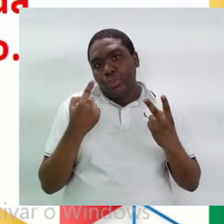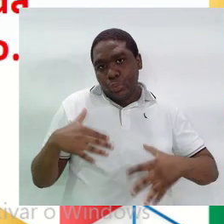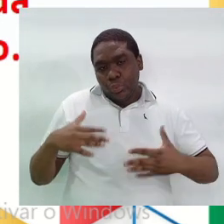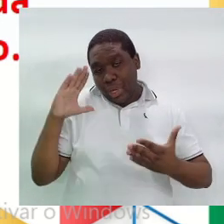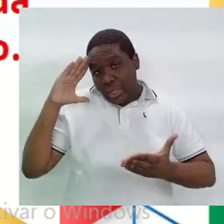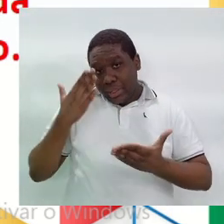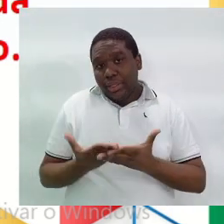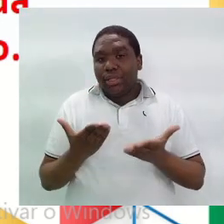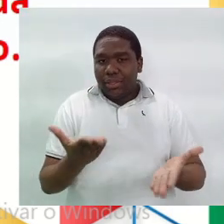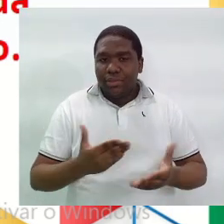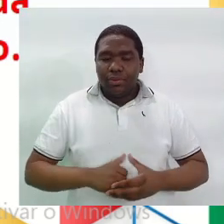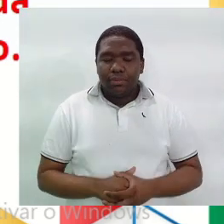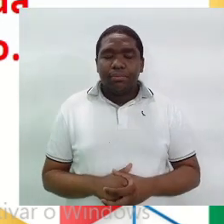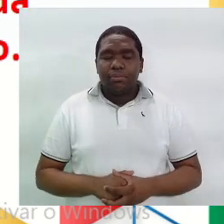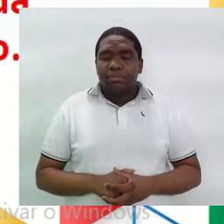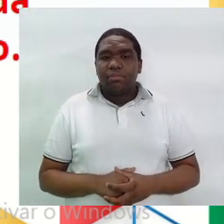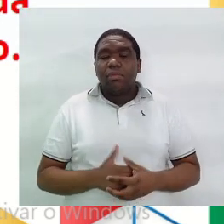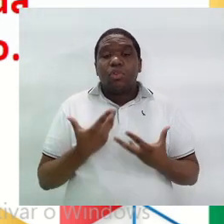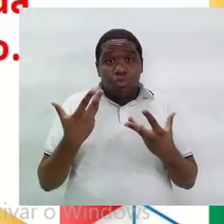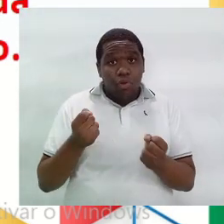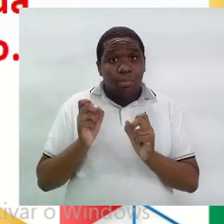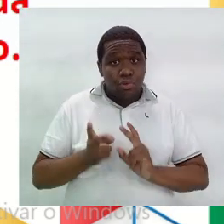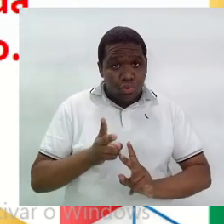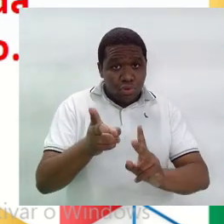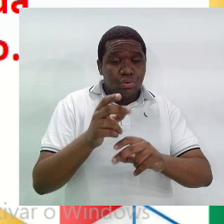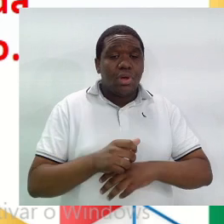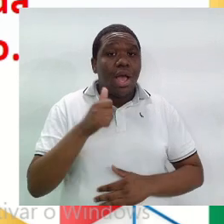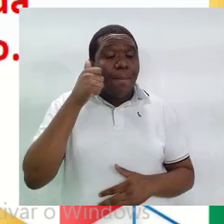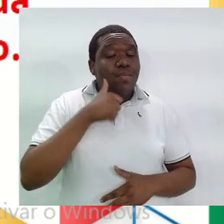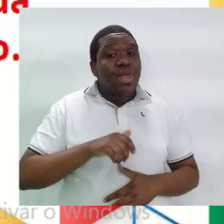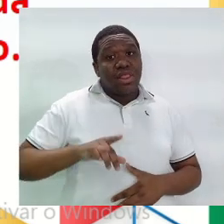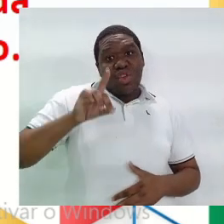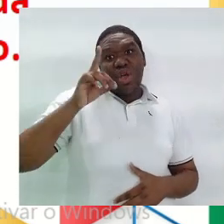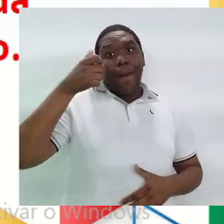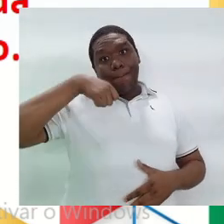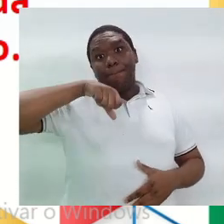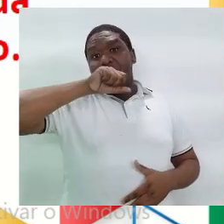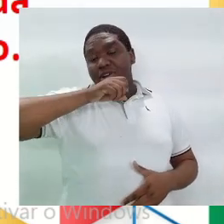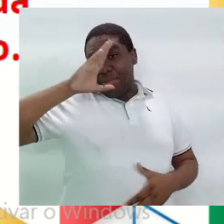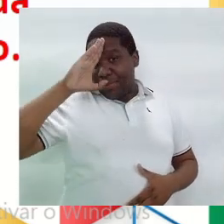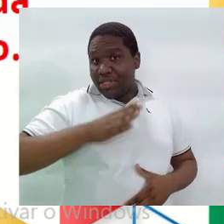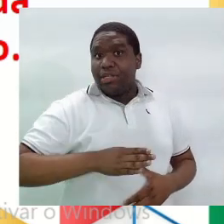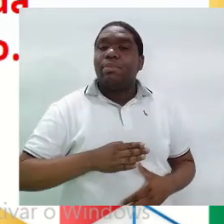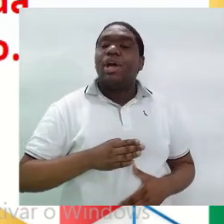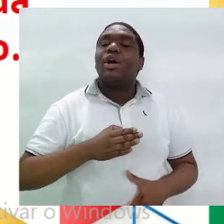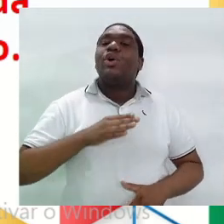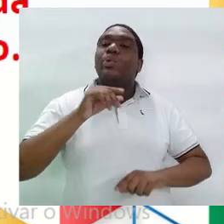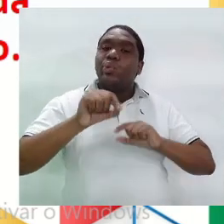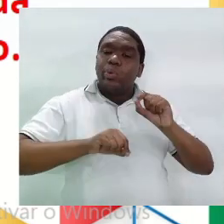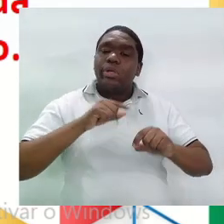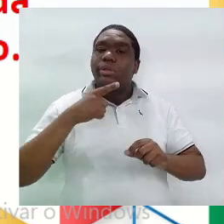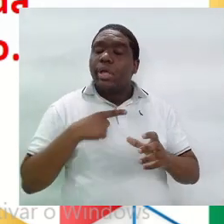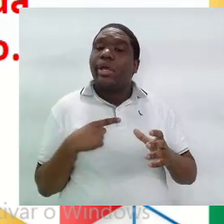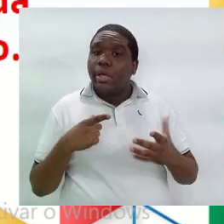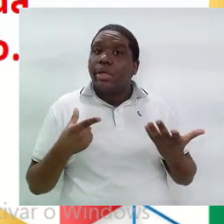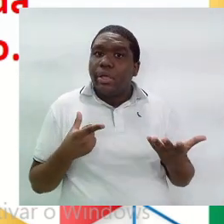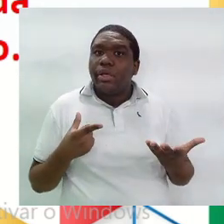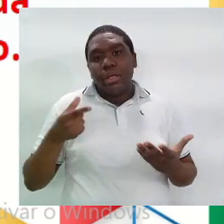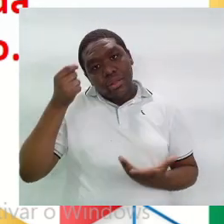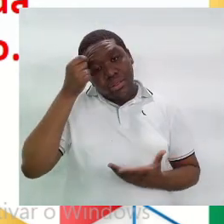feminino. Vamos ver aqui adiante. A deusa mãe, ela é incriada e criadora, ou